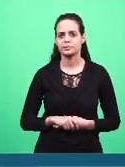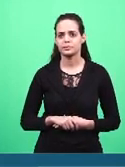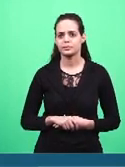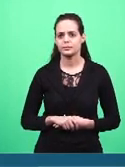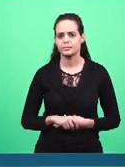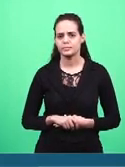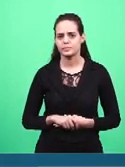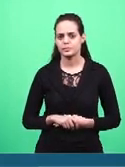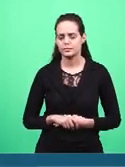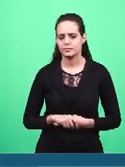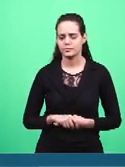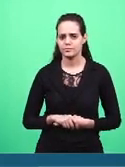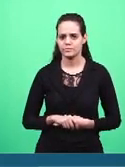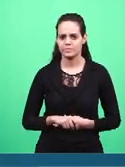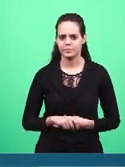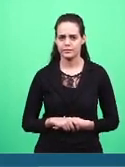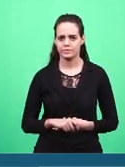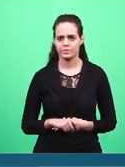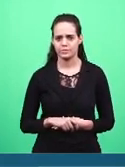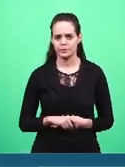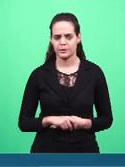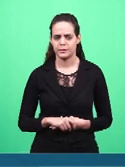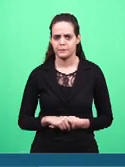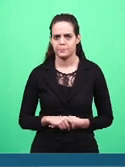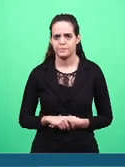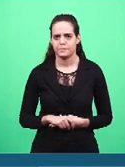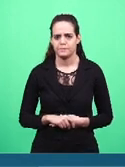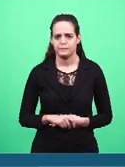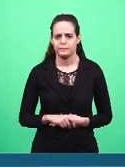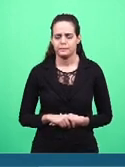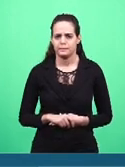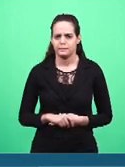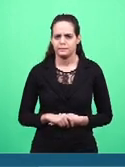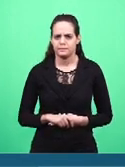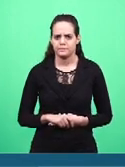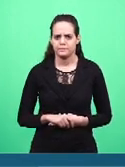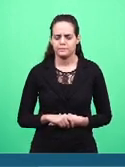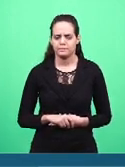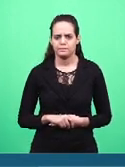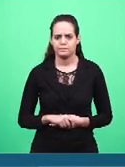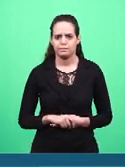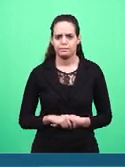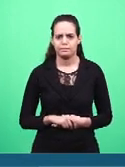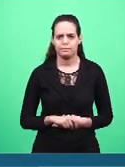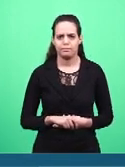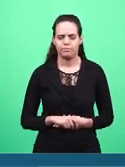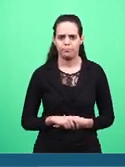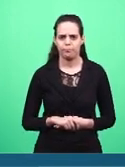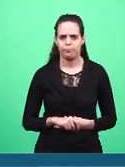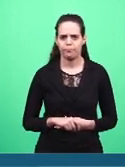Agora, vamos identificar. Você leu o texto. Está lido.